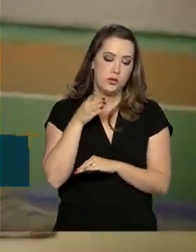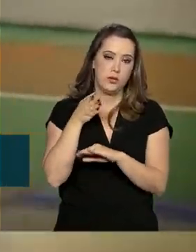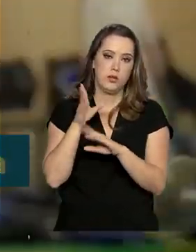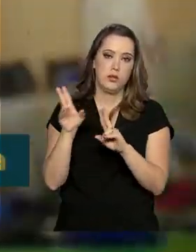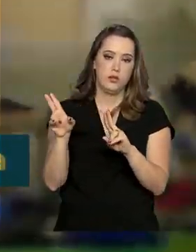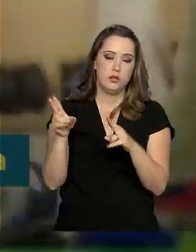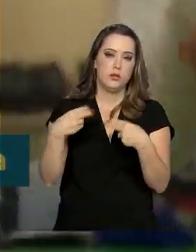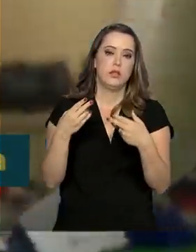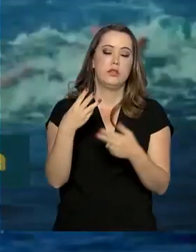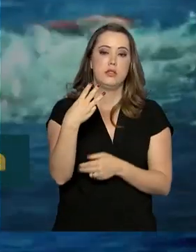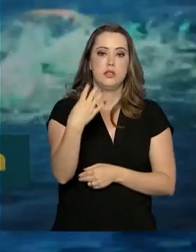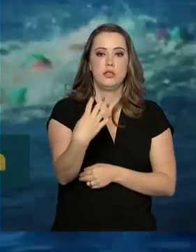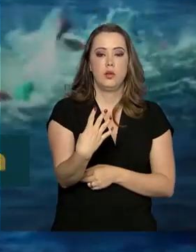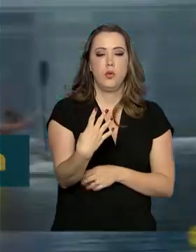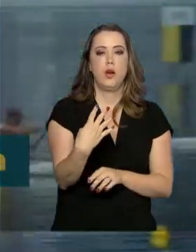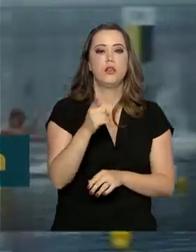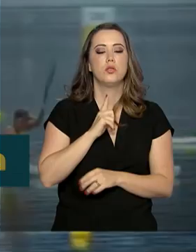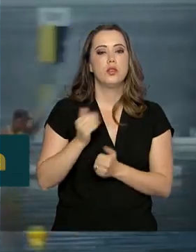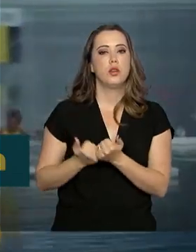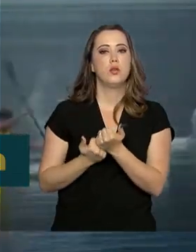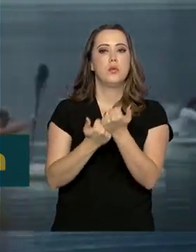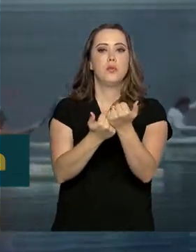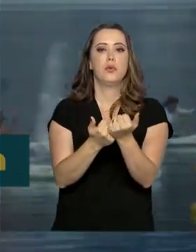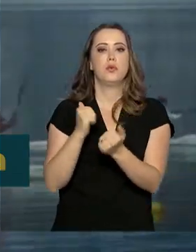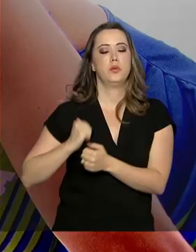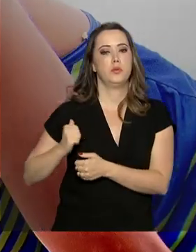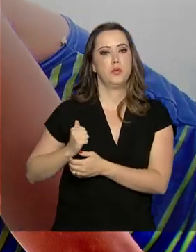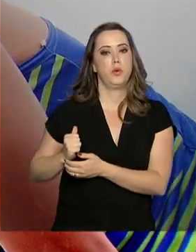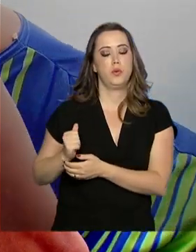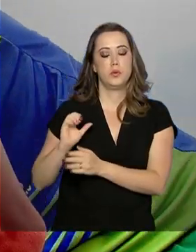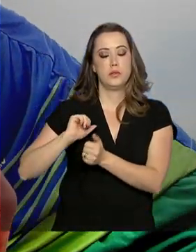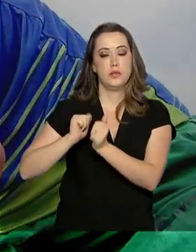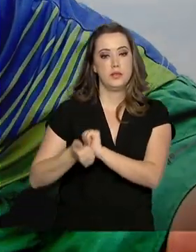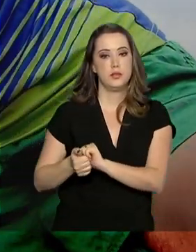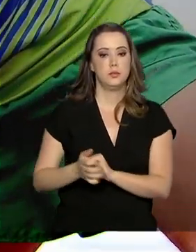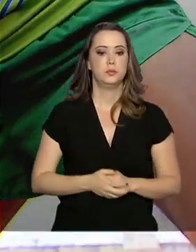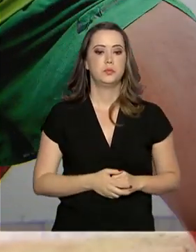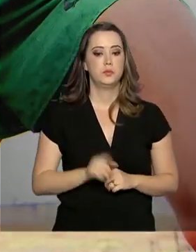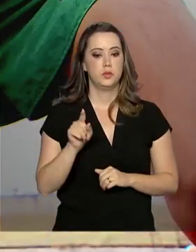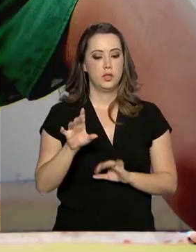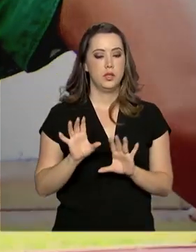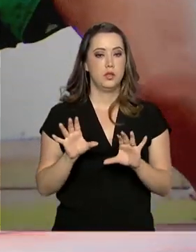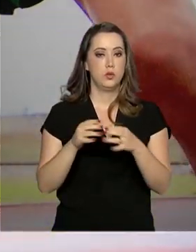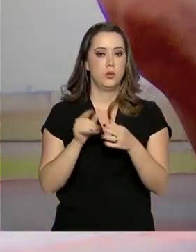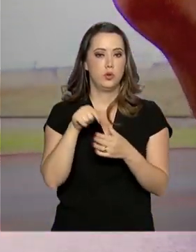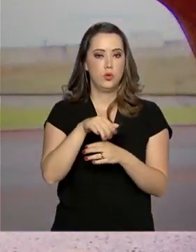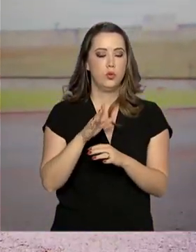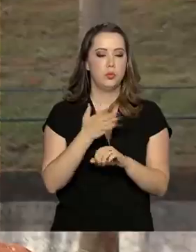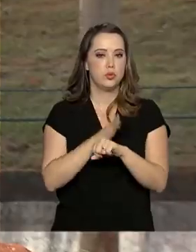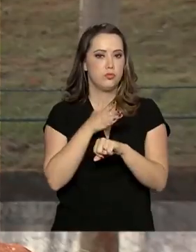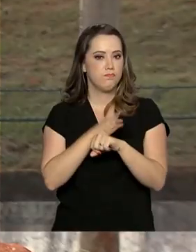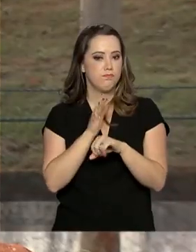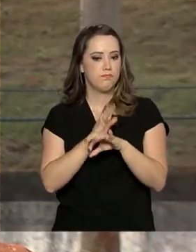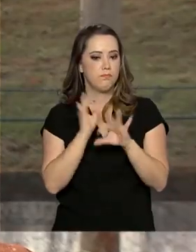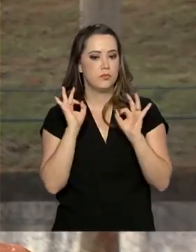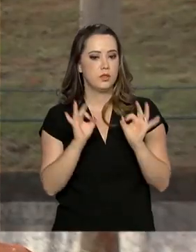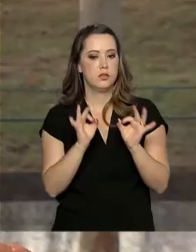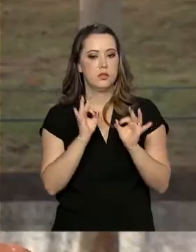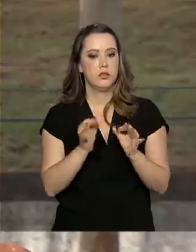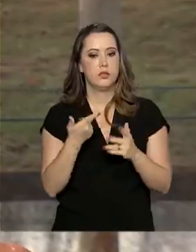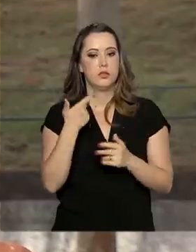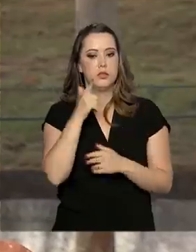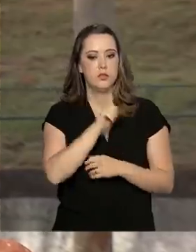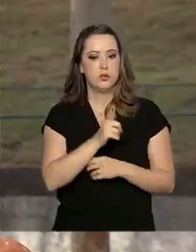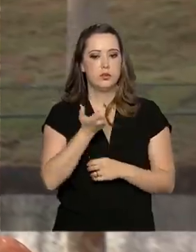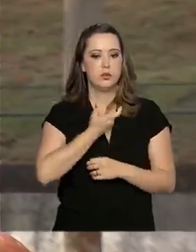34 com então com o apoio do bolsa atleta caiu pertence ao grupo de alto rendimento medalhista na